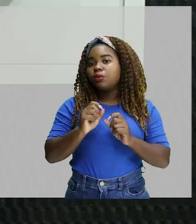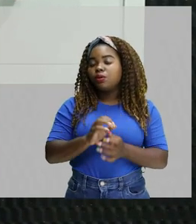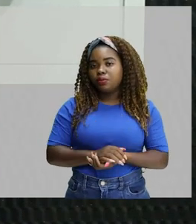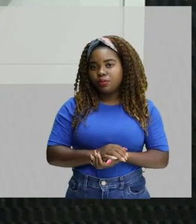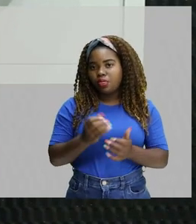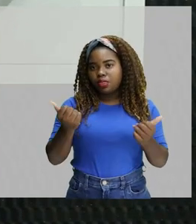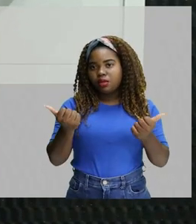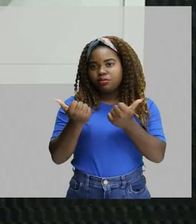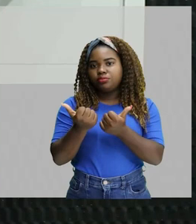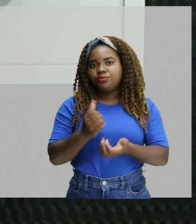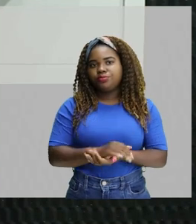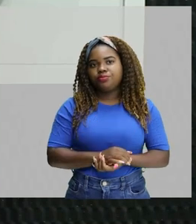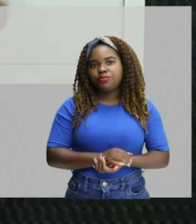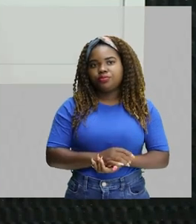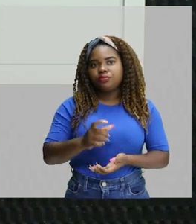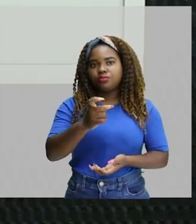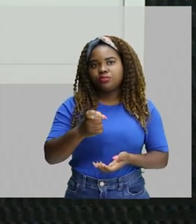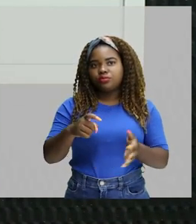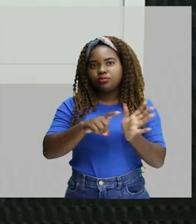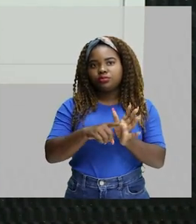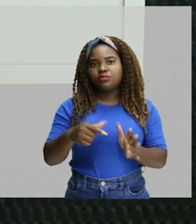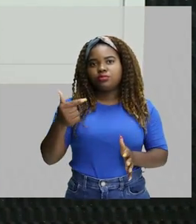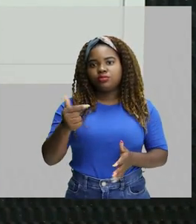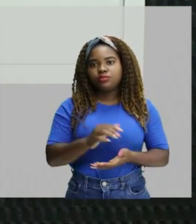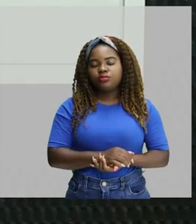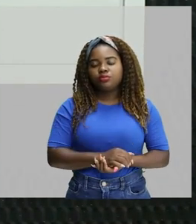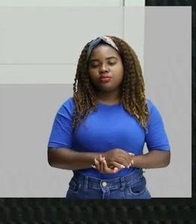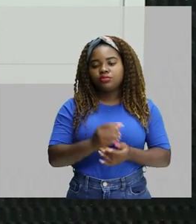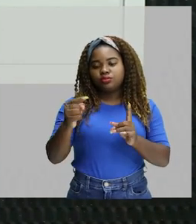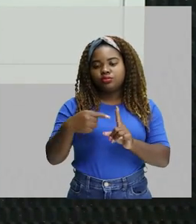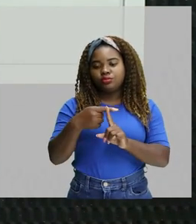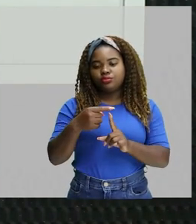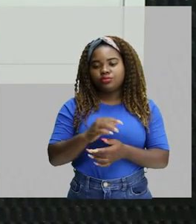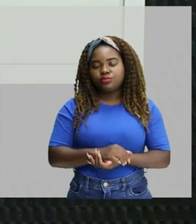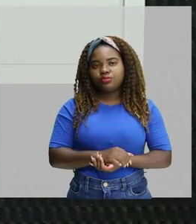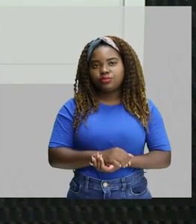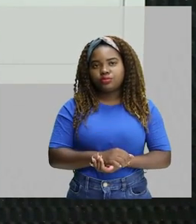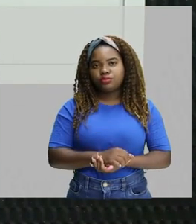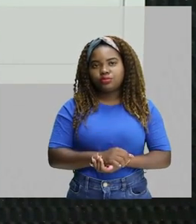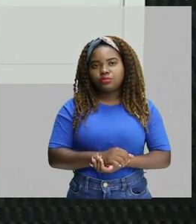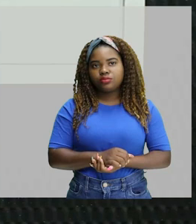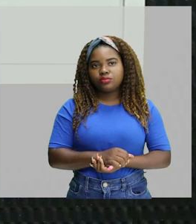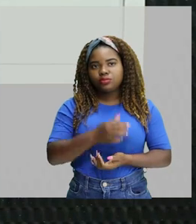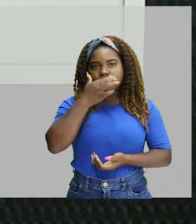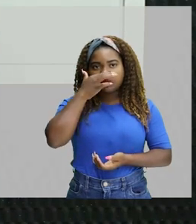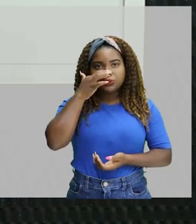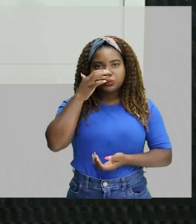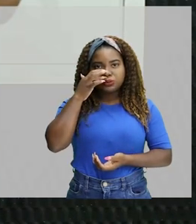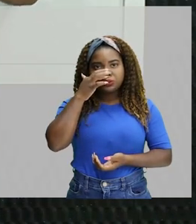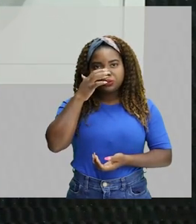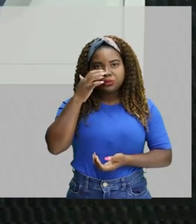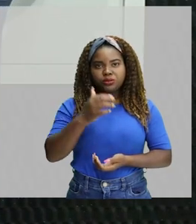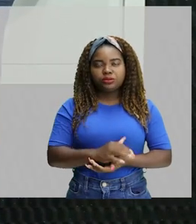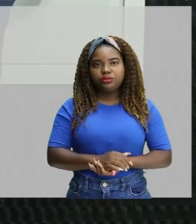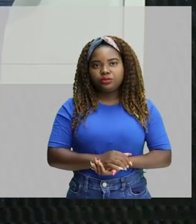2 o resto né Essa divisão não foi uma divisão exata porque Sobrou um resto o resto é x+ 1